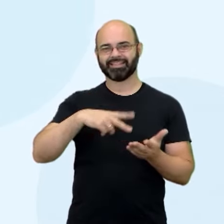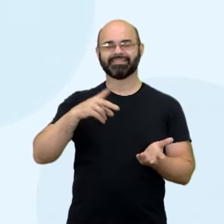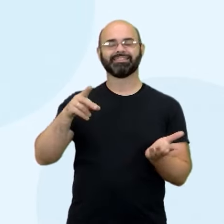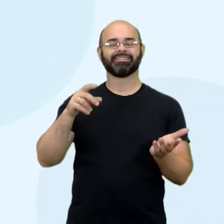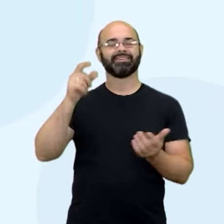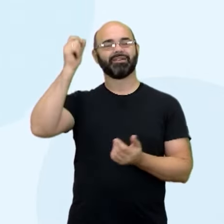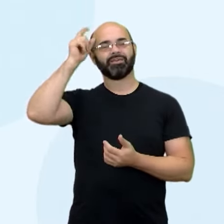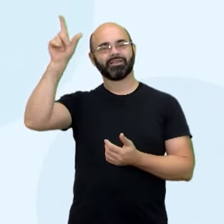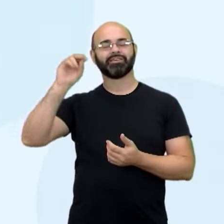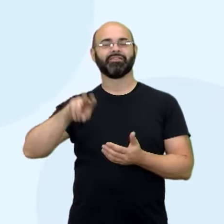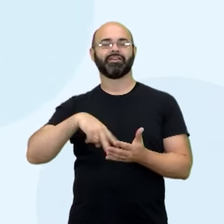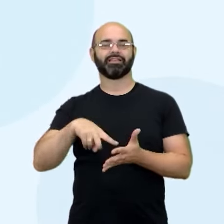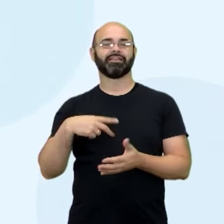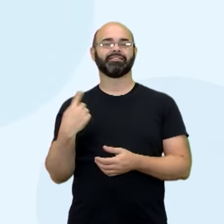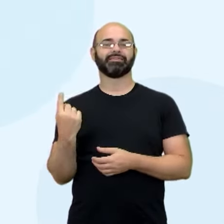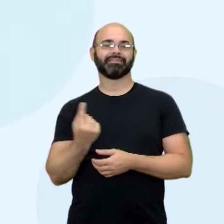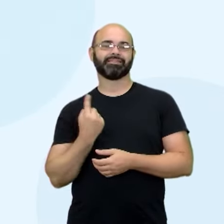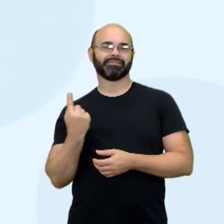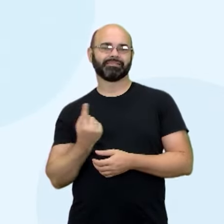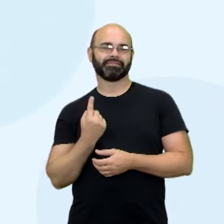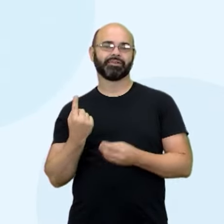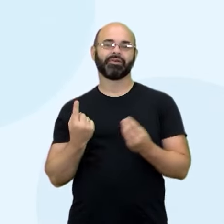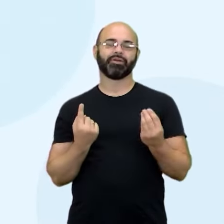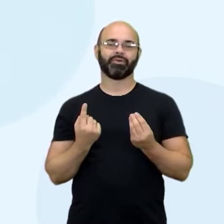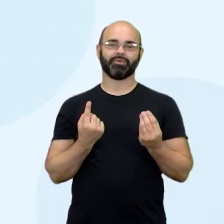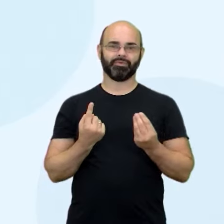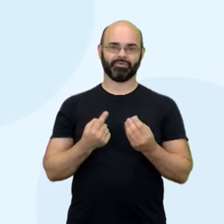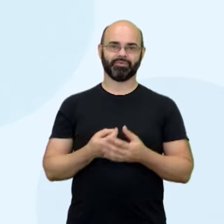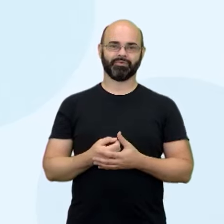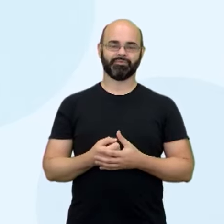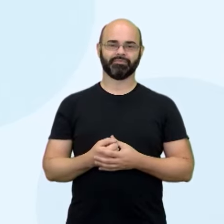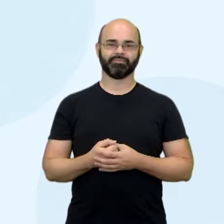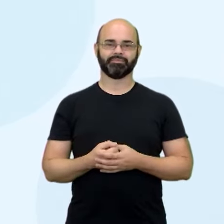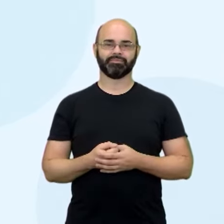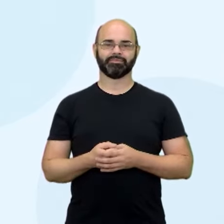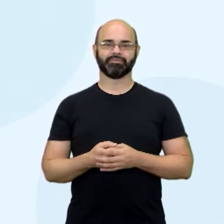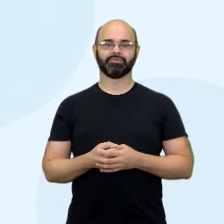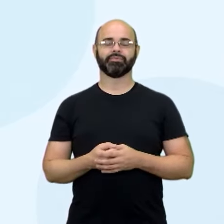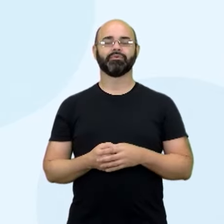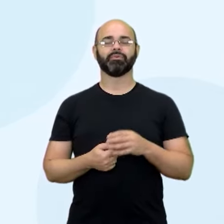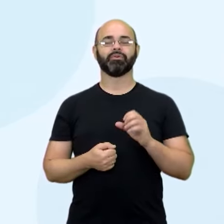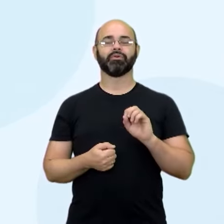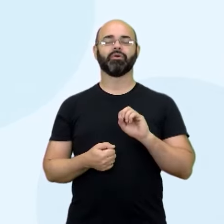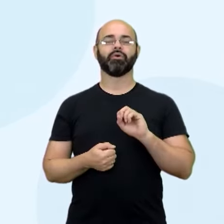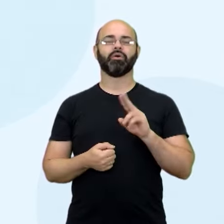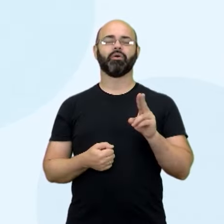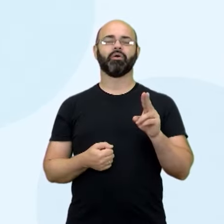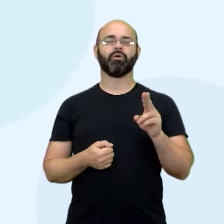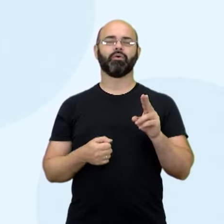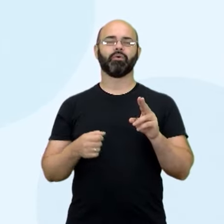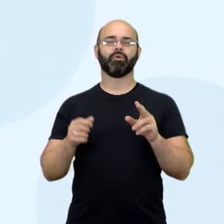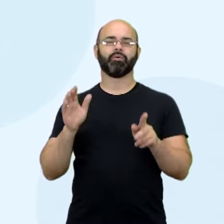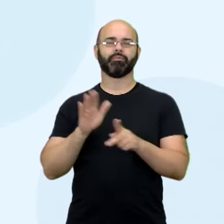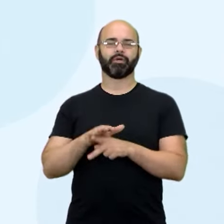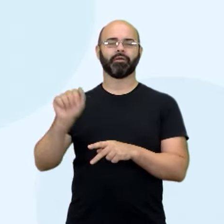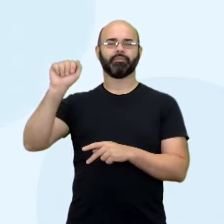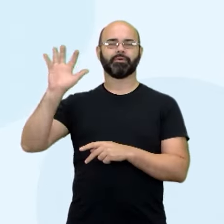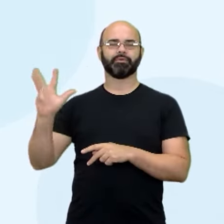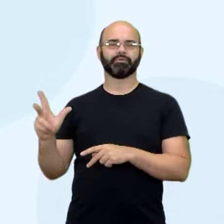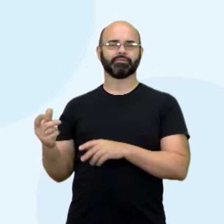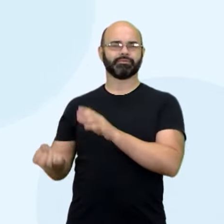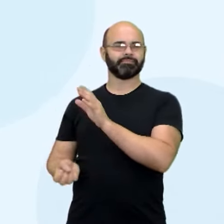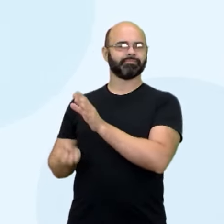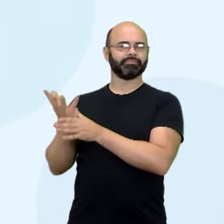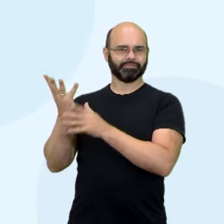dança individual que ela traz algumas situações ou lembra ou é de matriz indígena ou